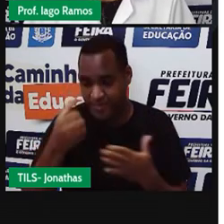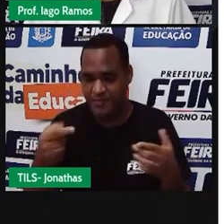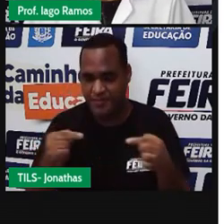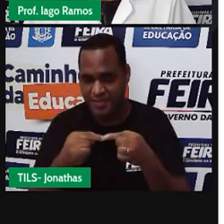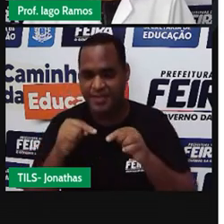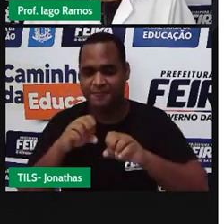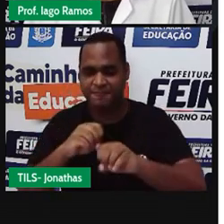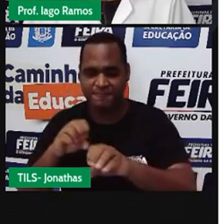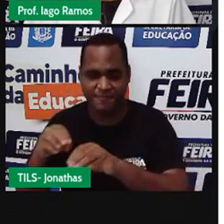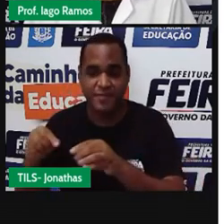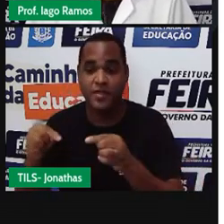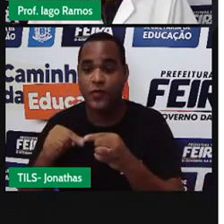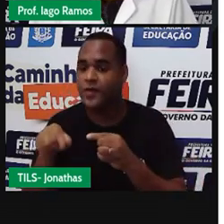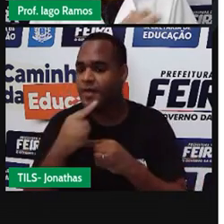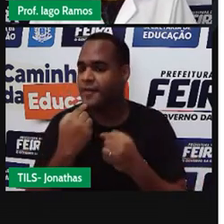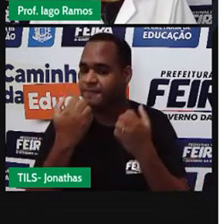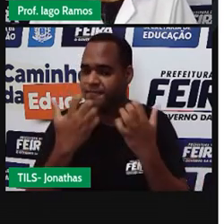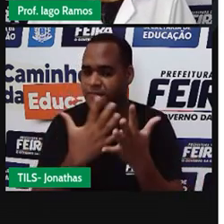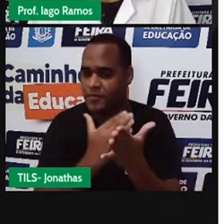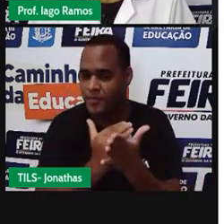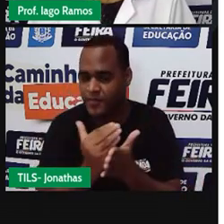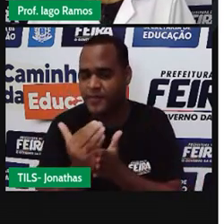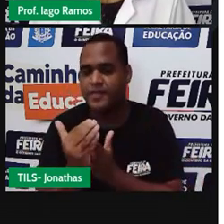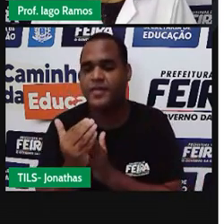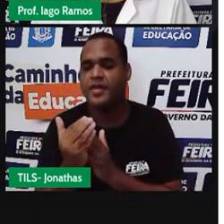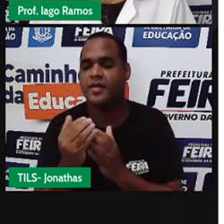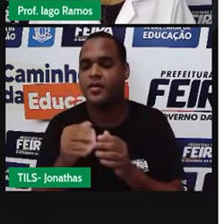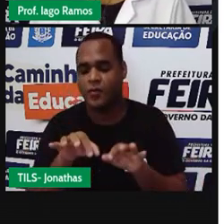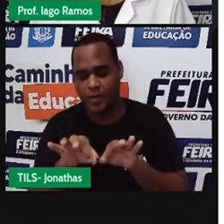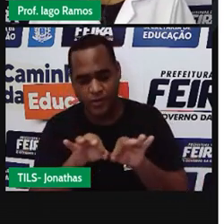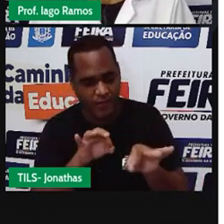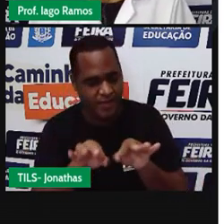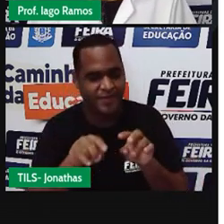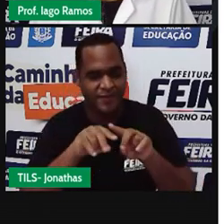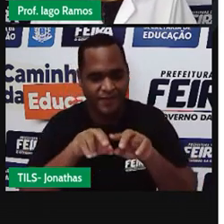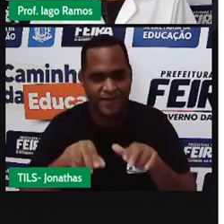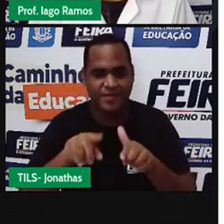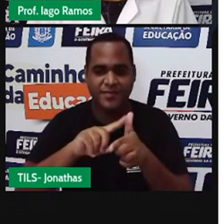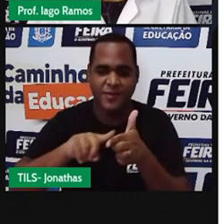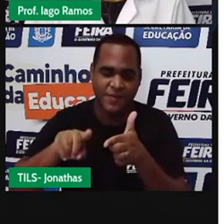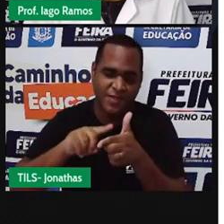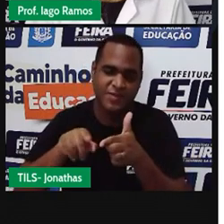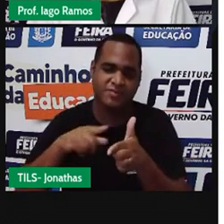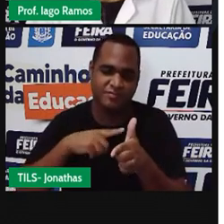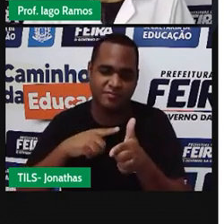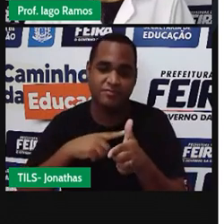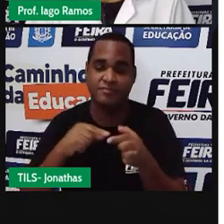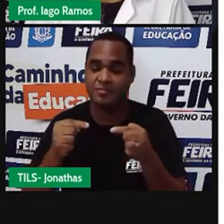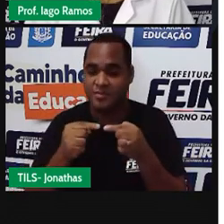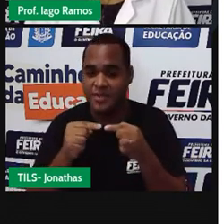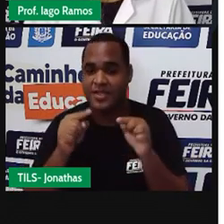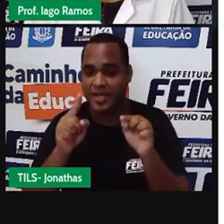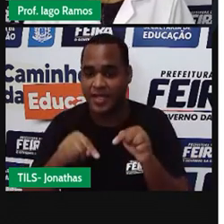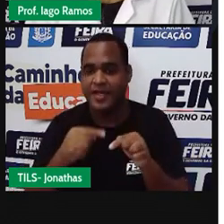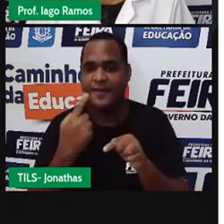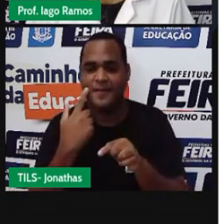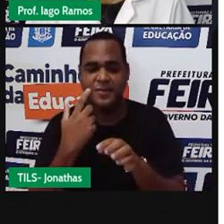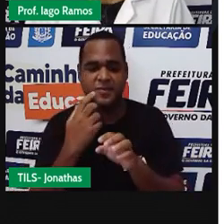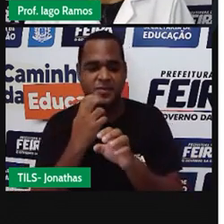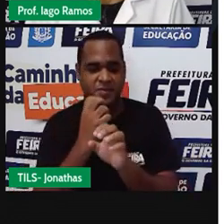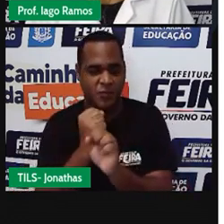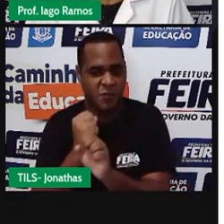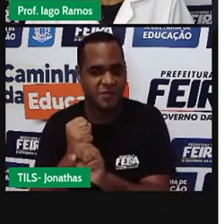para ir a gente começar né Para que você possa começar a resolver e elaborar problemas que envolva esse cálculo de